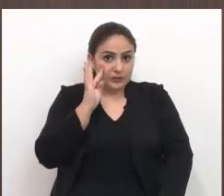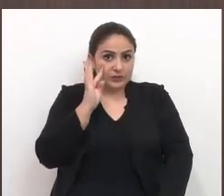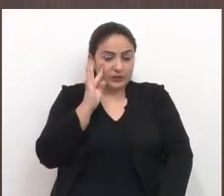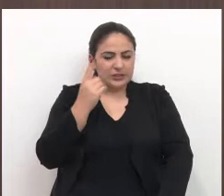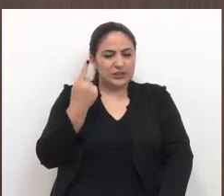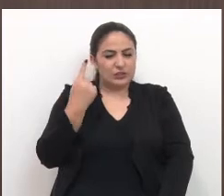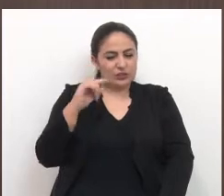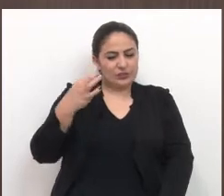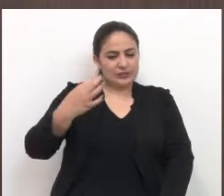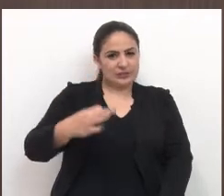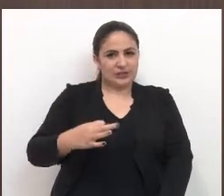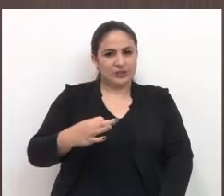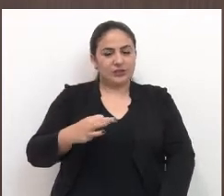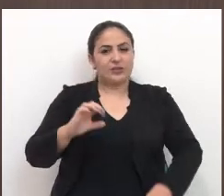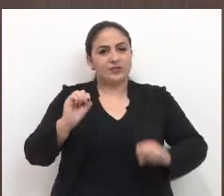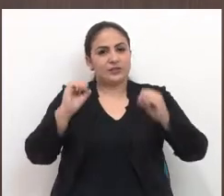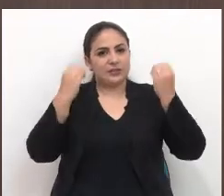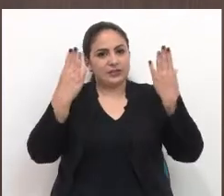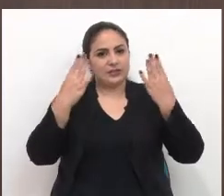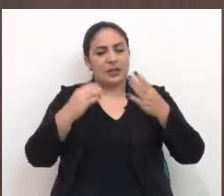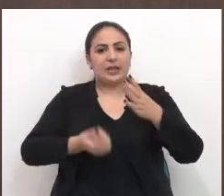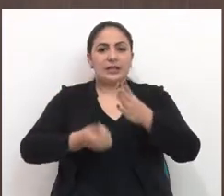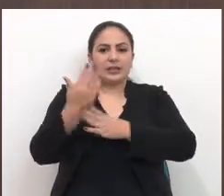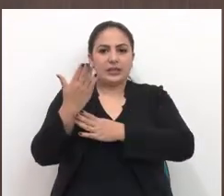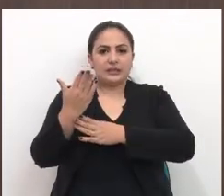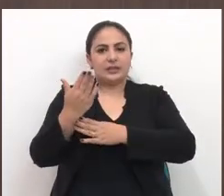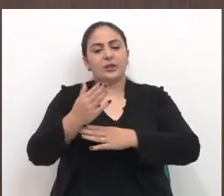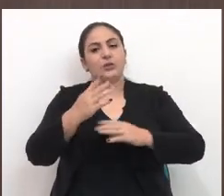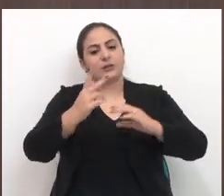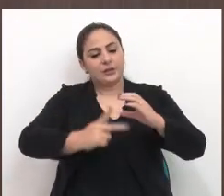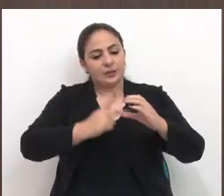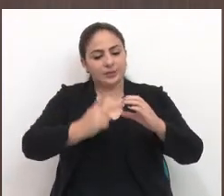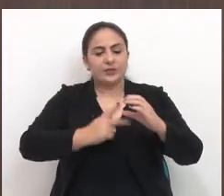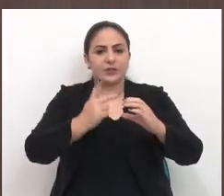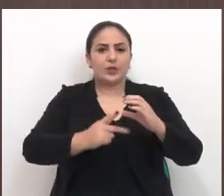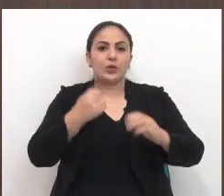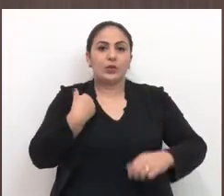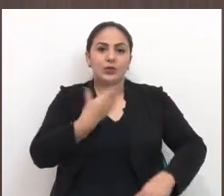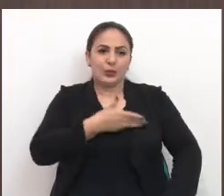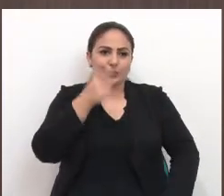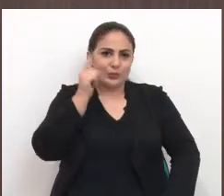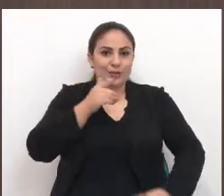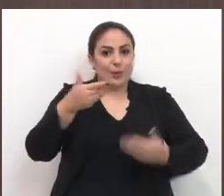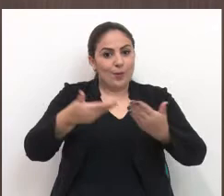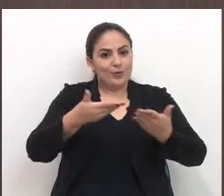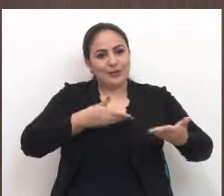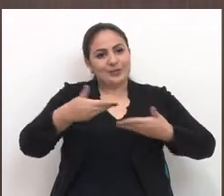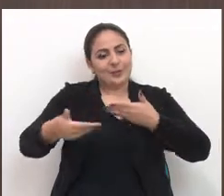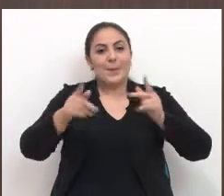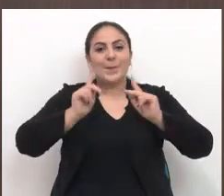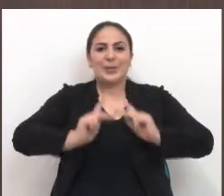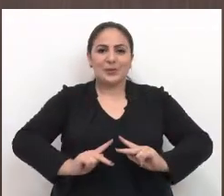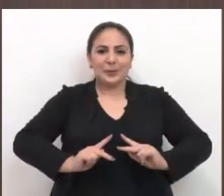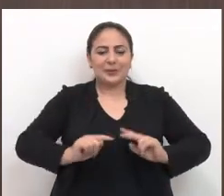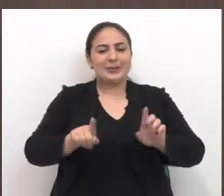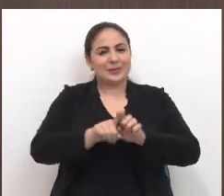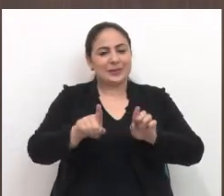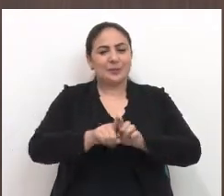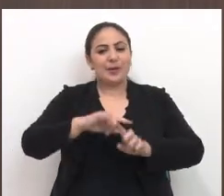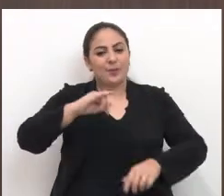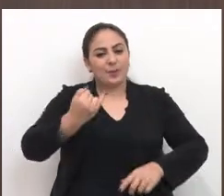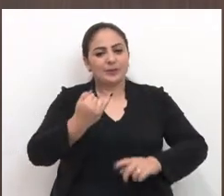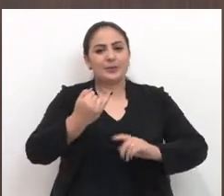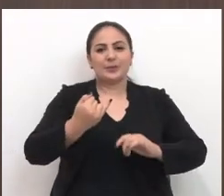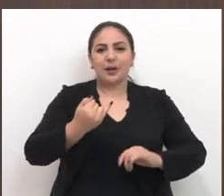o dia exato da comemoração, da criação da Câmara de Vereadores, nós podemos aqui hoje receber pessoas